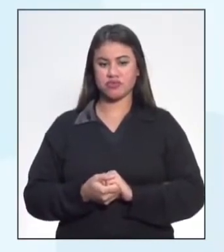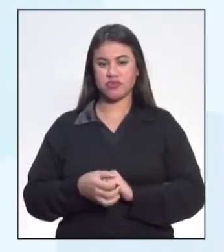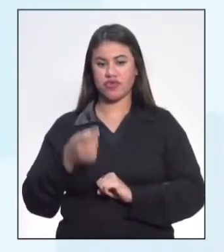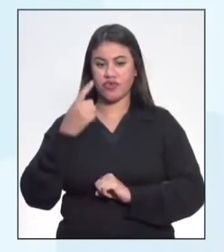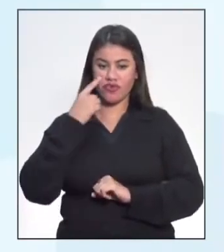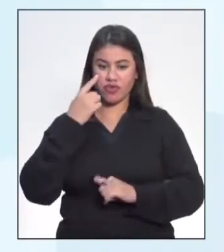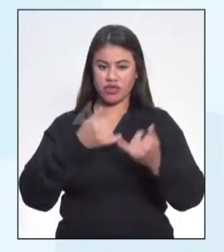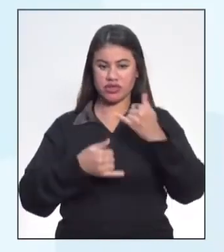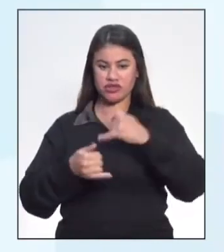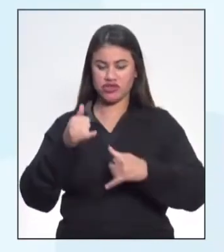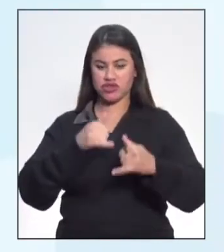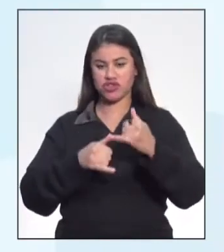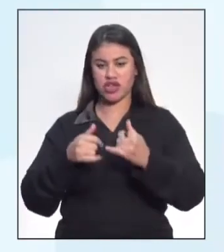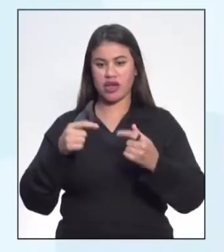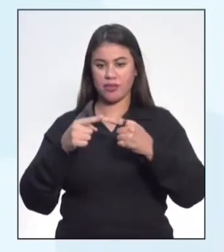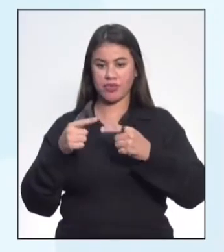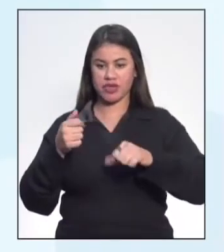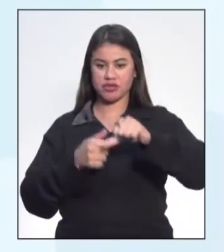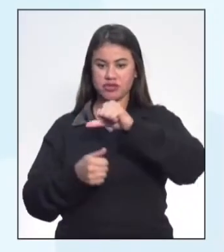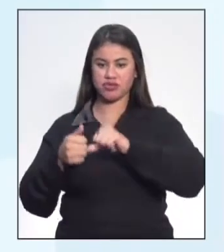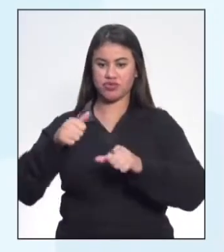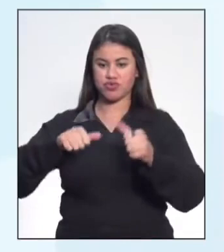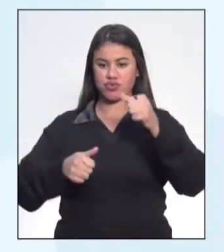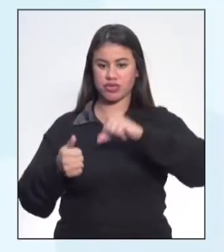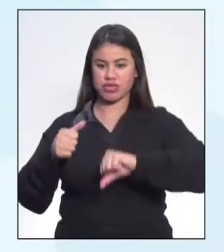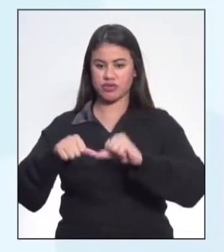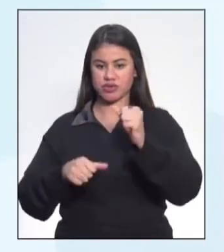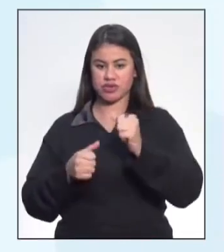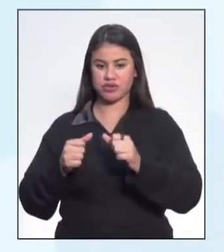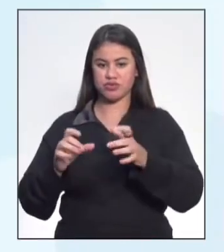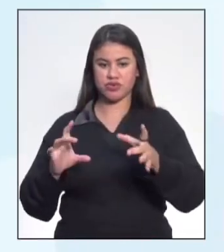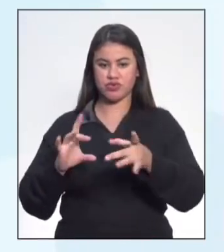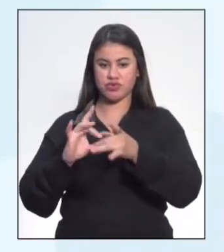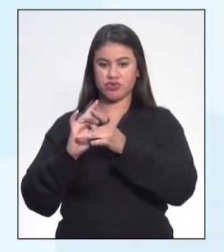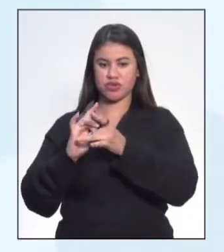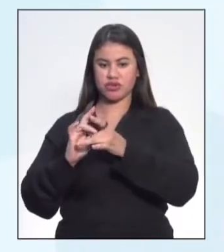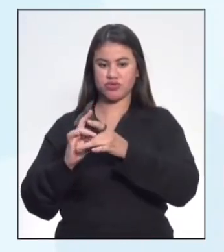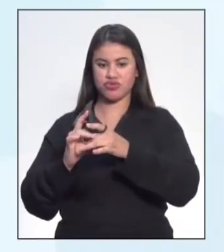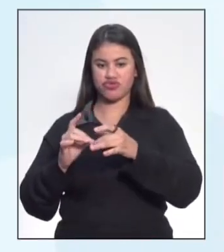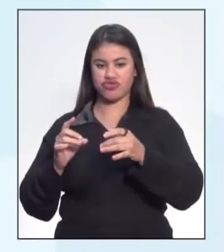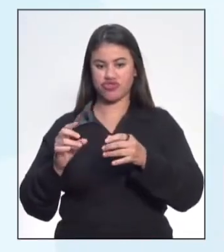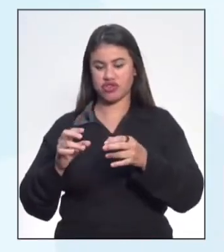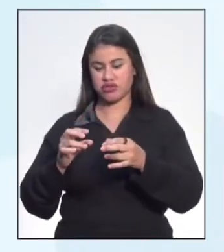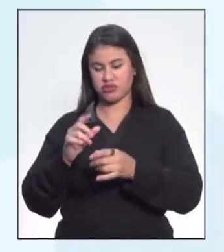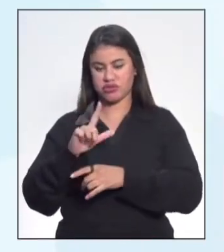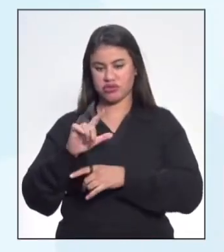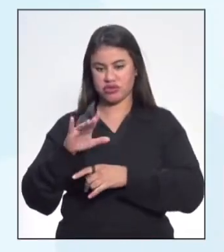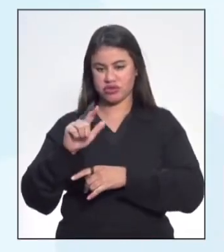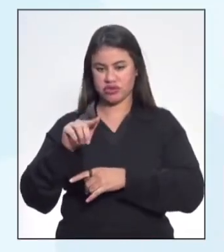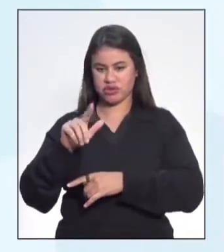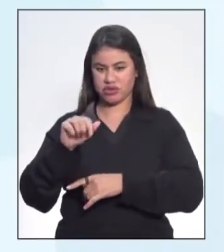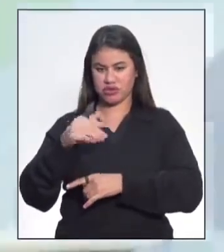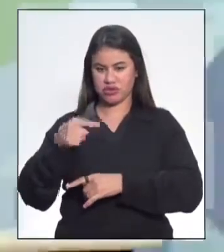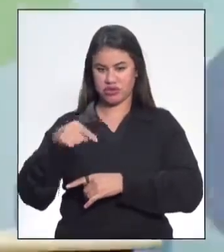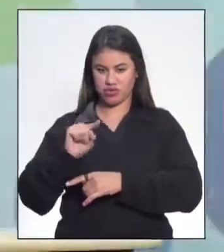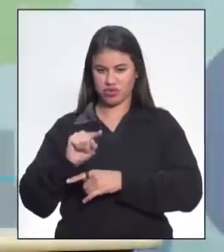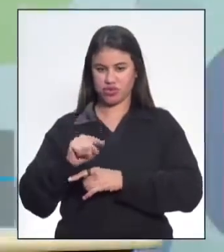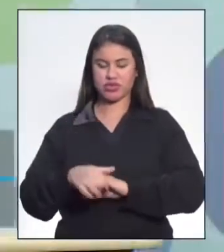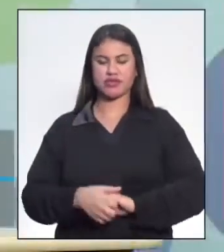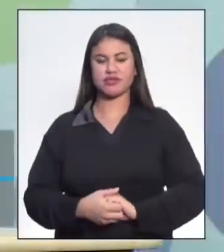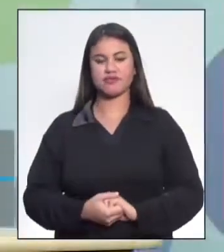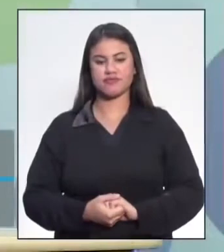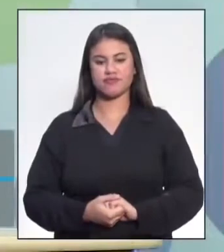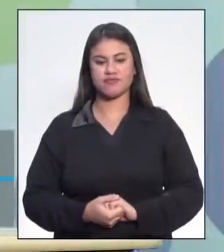química, considerando a ideia de quebra e formação de ligações, além dos valores das energias das